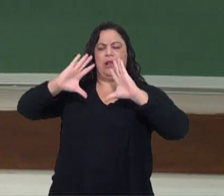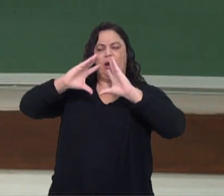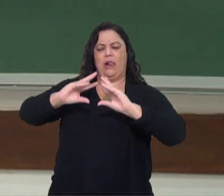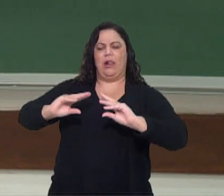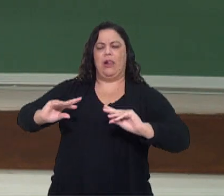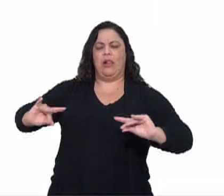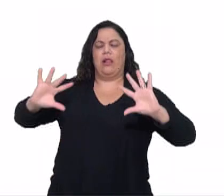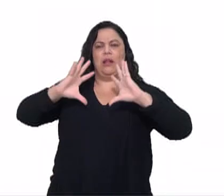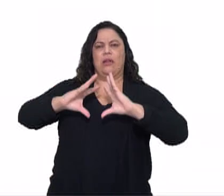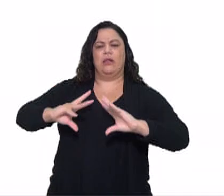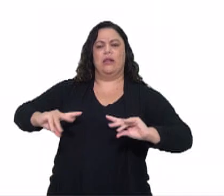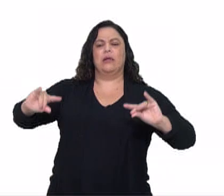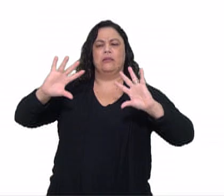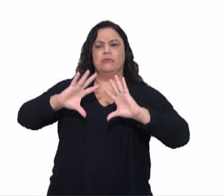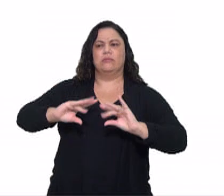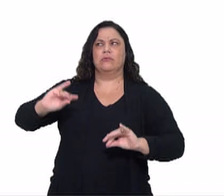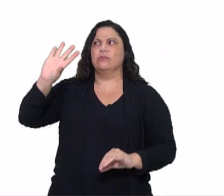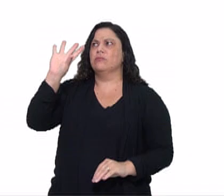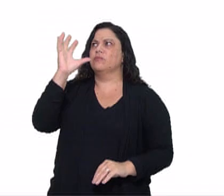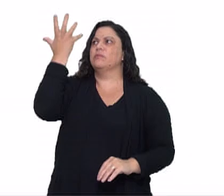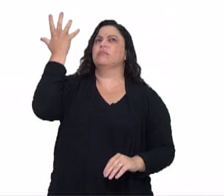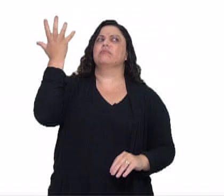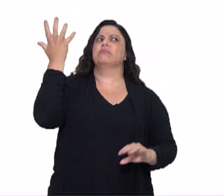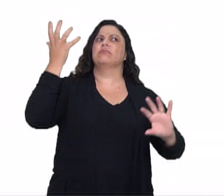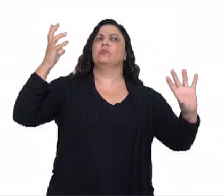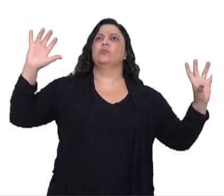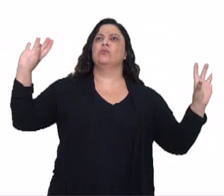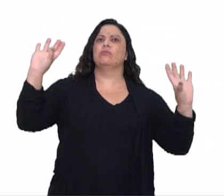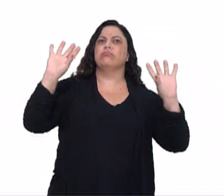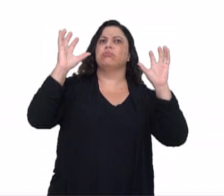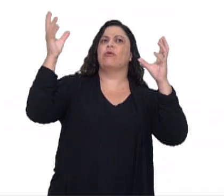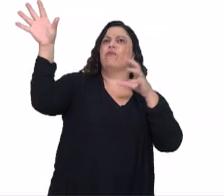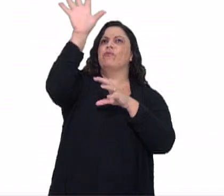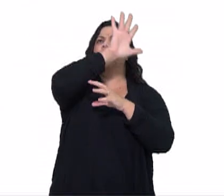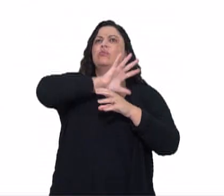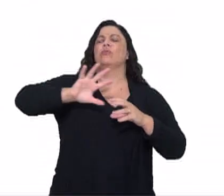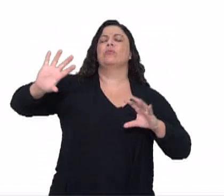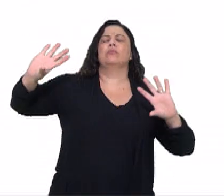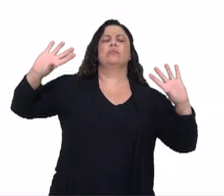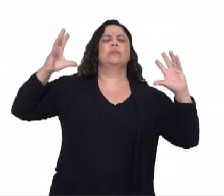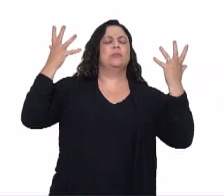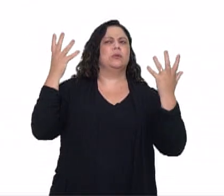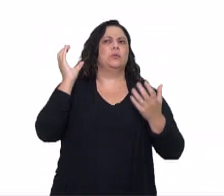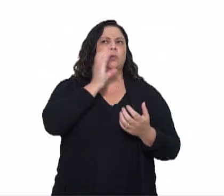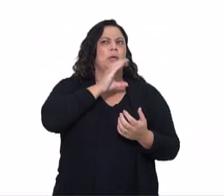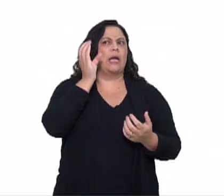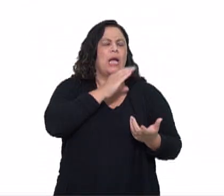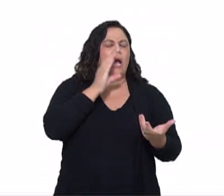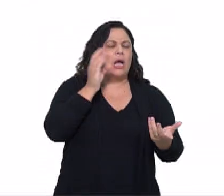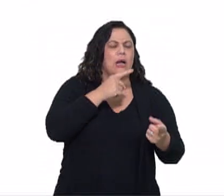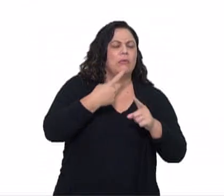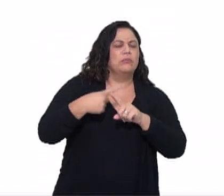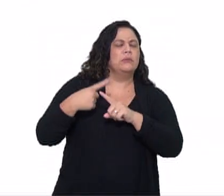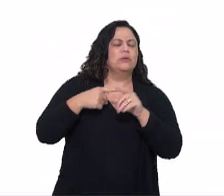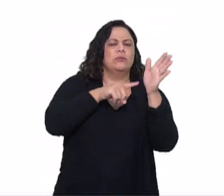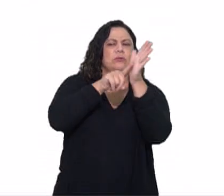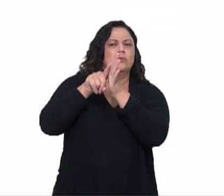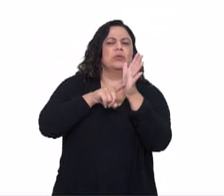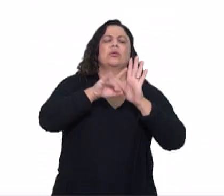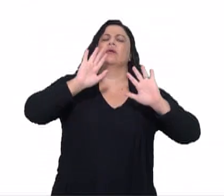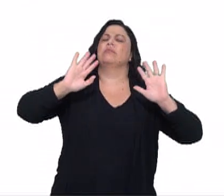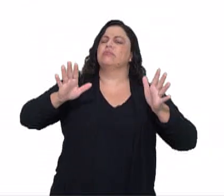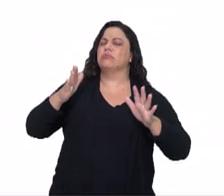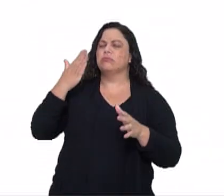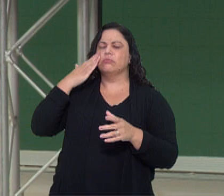está ocorrendo mais rápido do que os cientistas haviam previsto, cruzando um limiar crítico. E depois